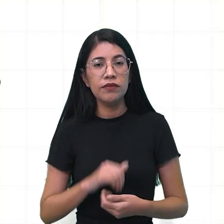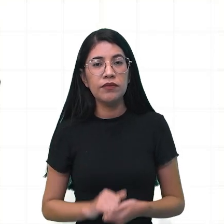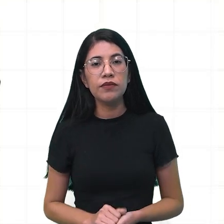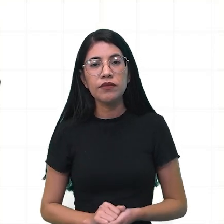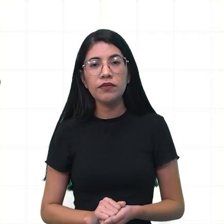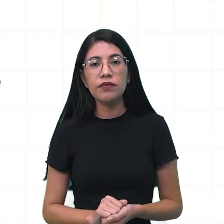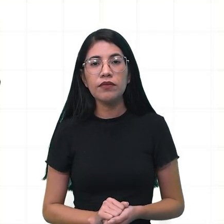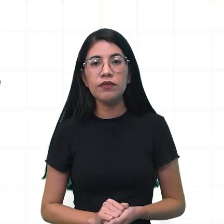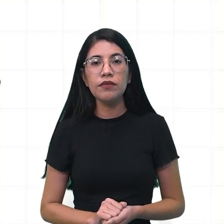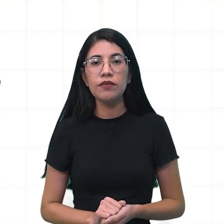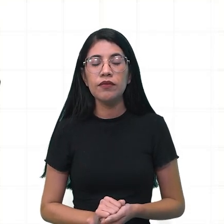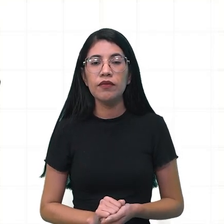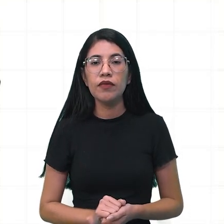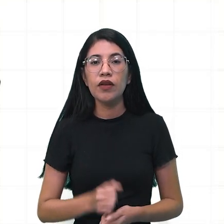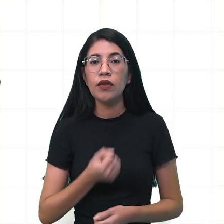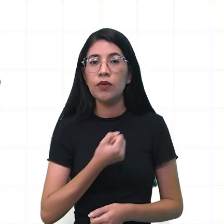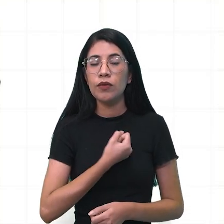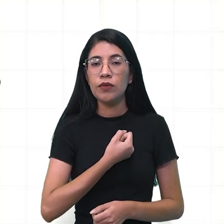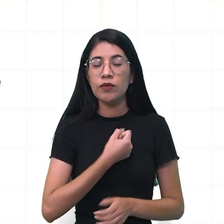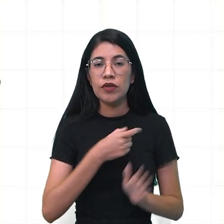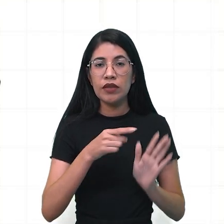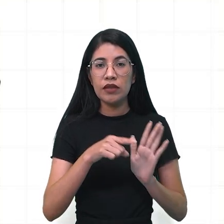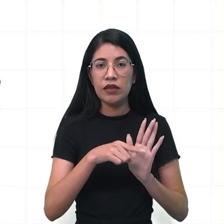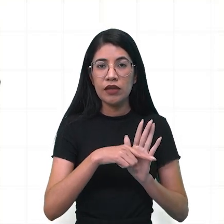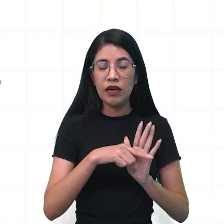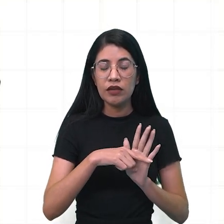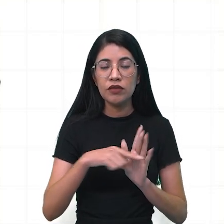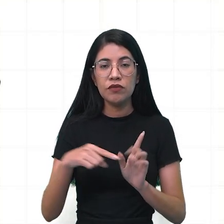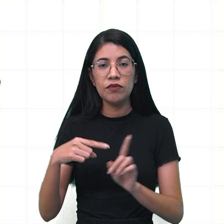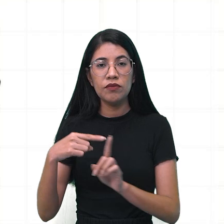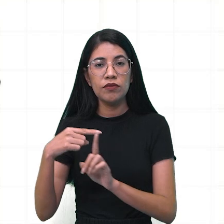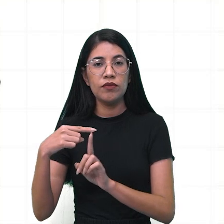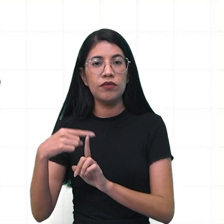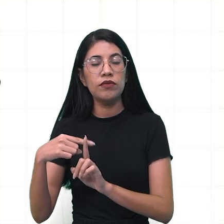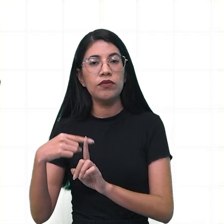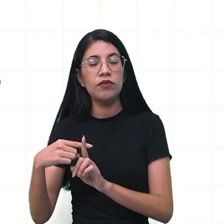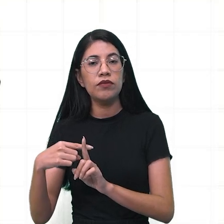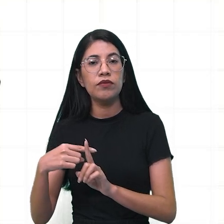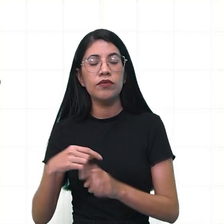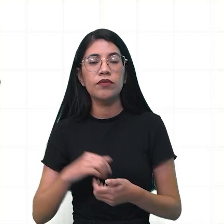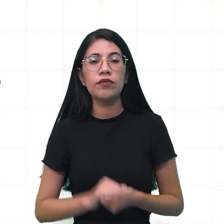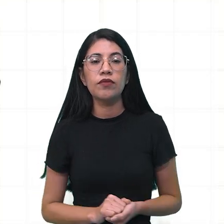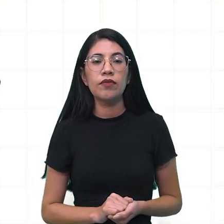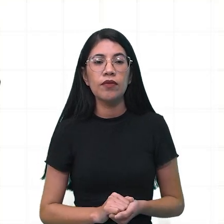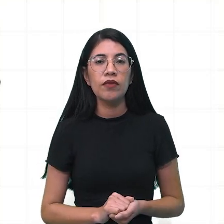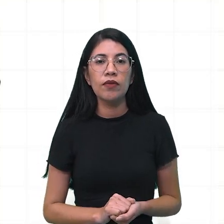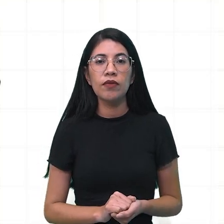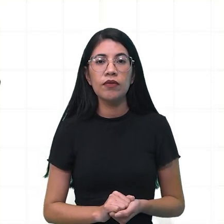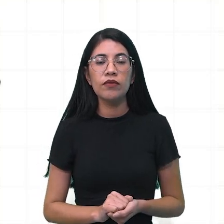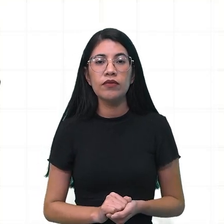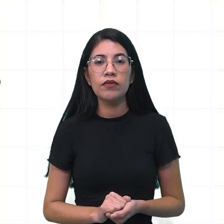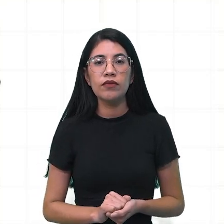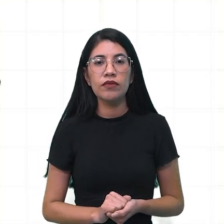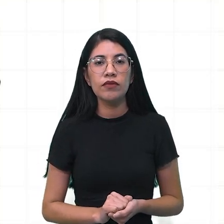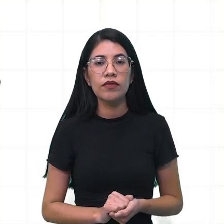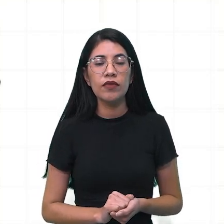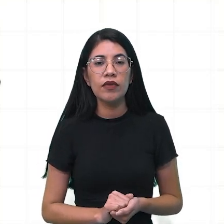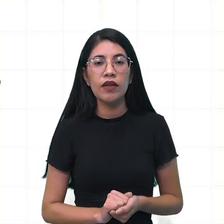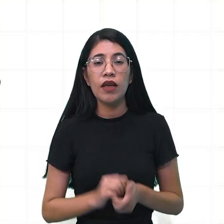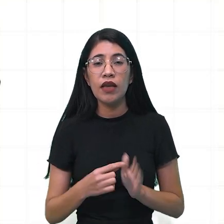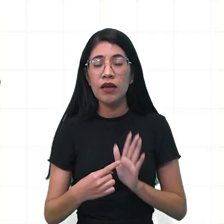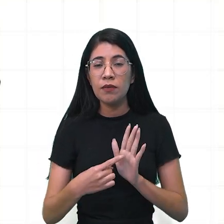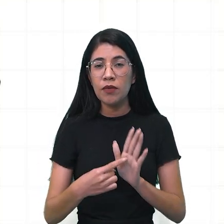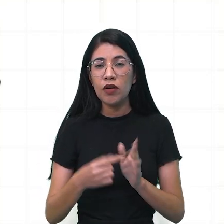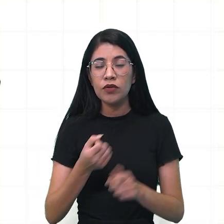comum números negativos e números positivos os números que indicam